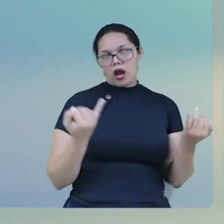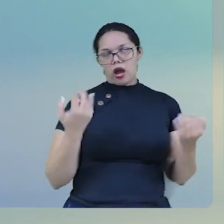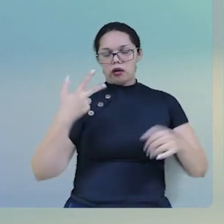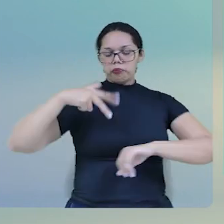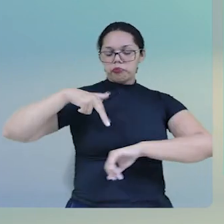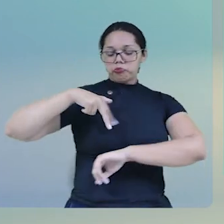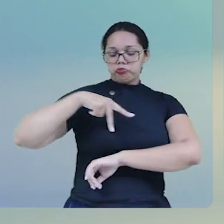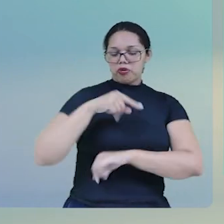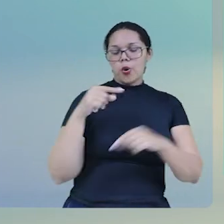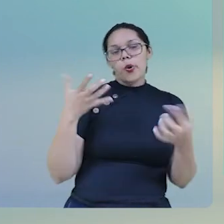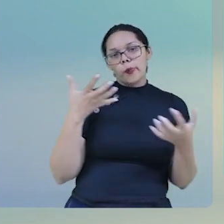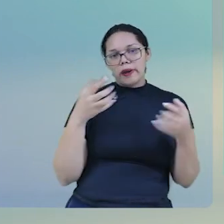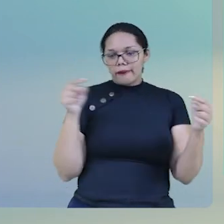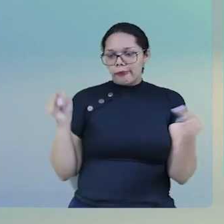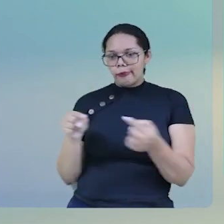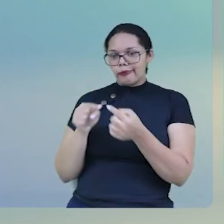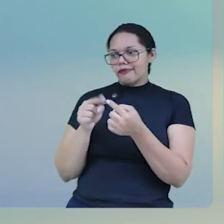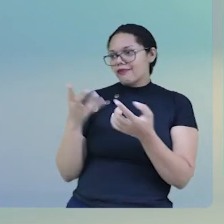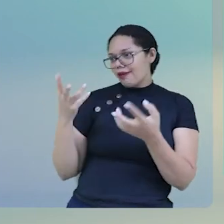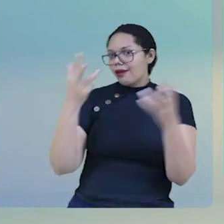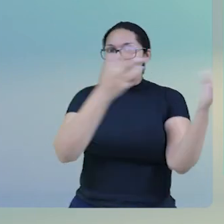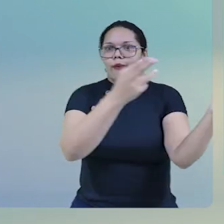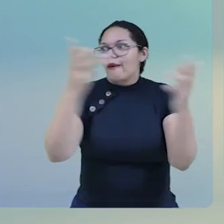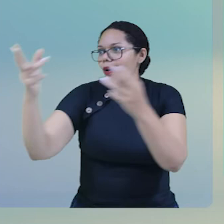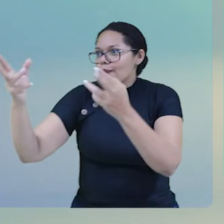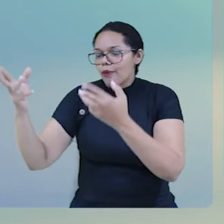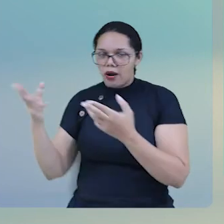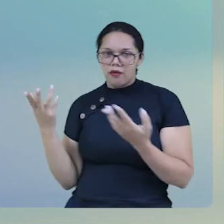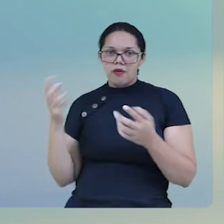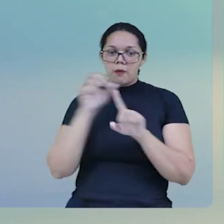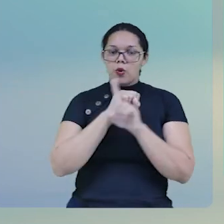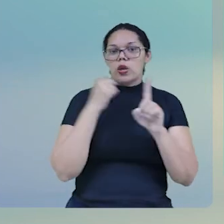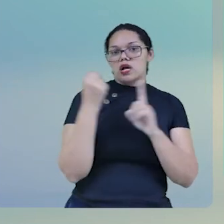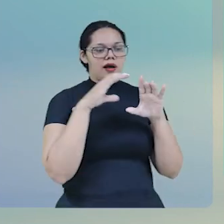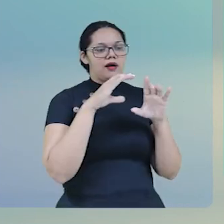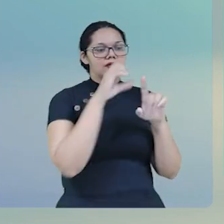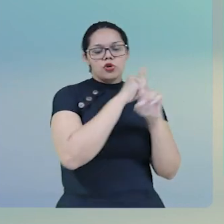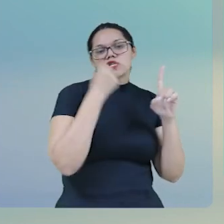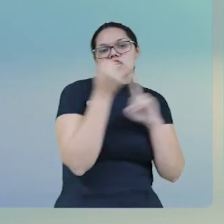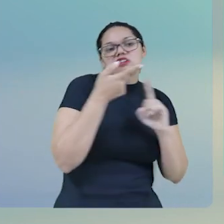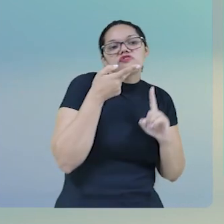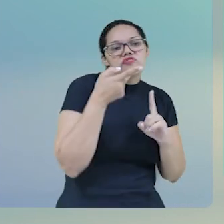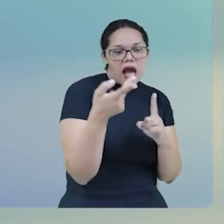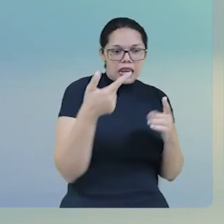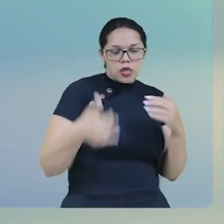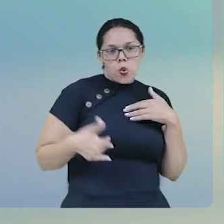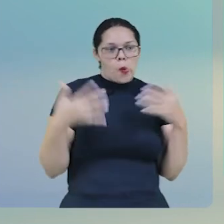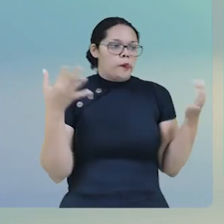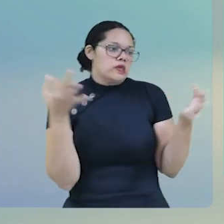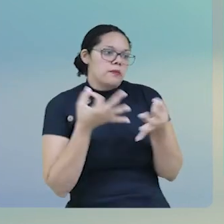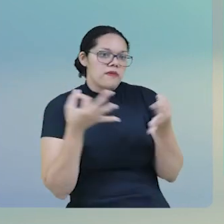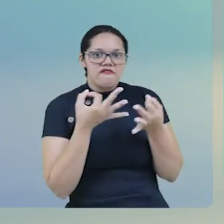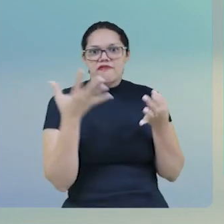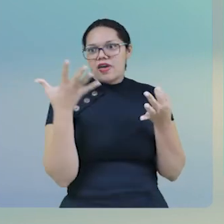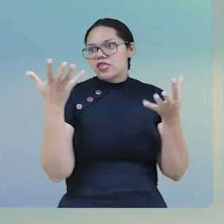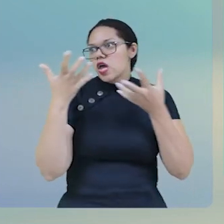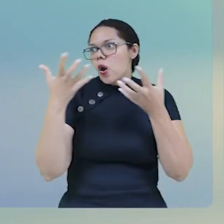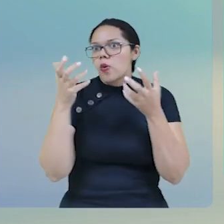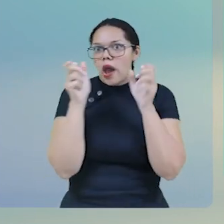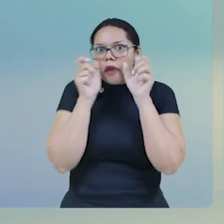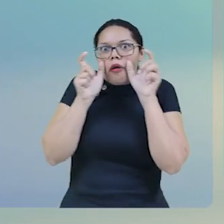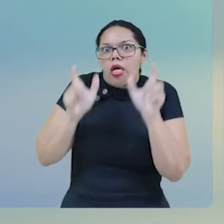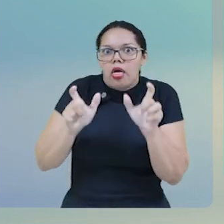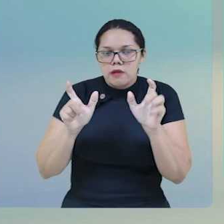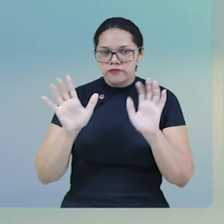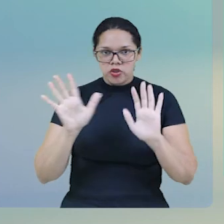Então eu quero me encaixar no corpo perfeito, porque a sociedade diz que aquele é o meu corpo perfeito, é assim que eu tenho que ser. E eu não estou falando só das